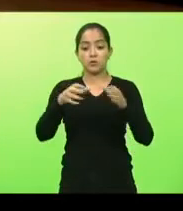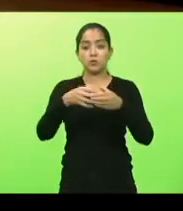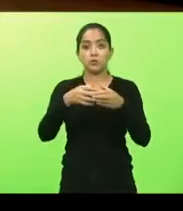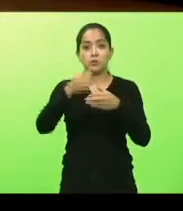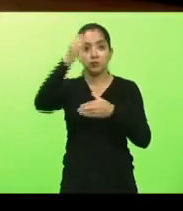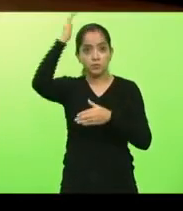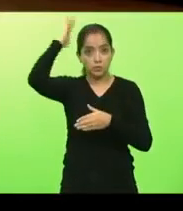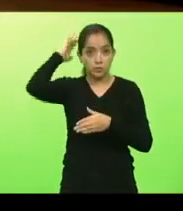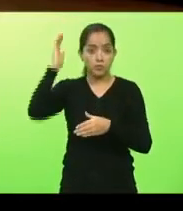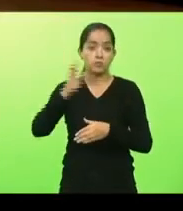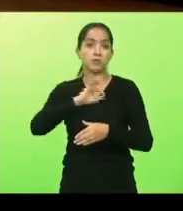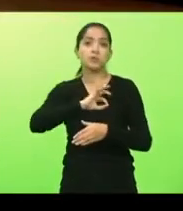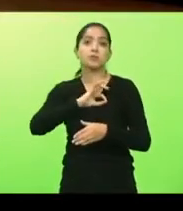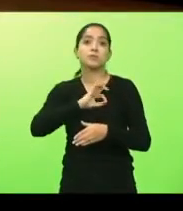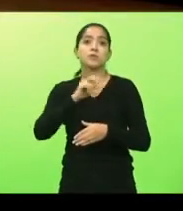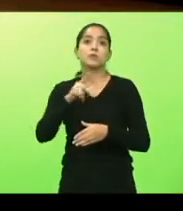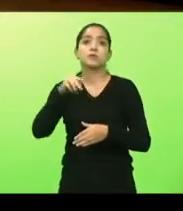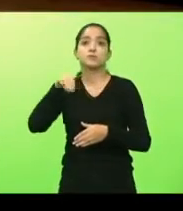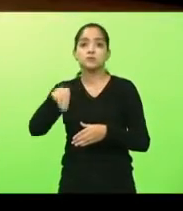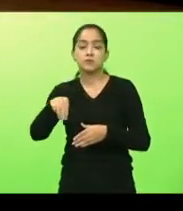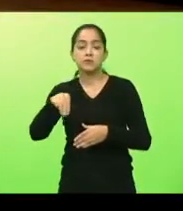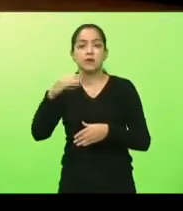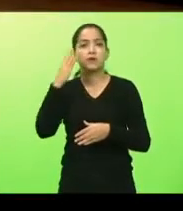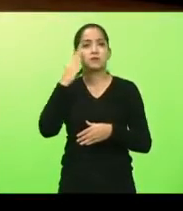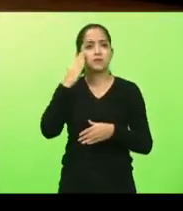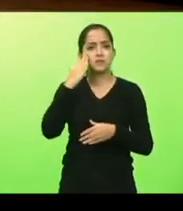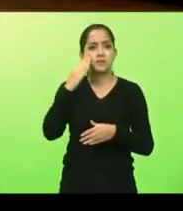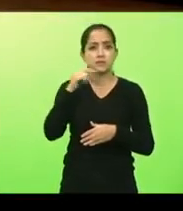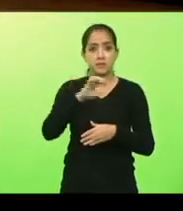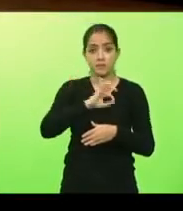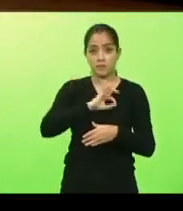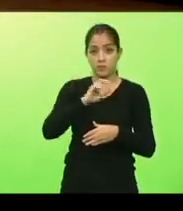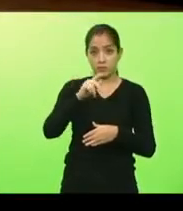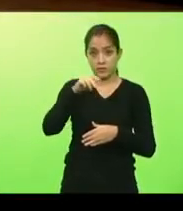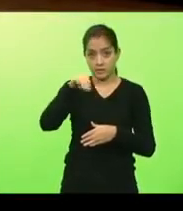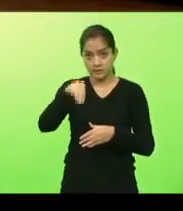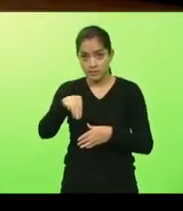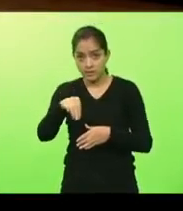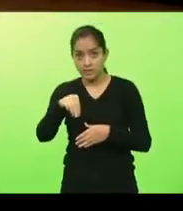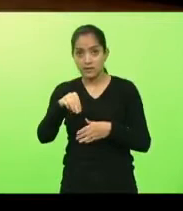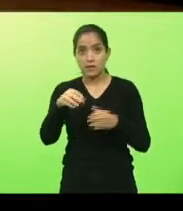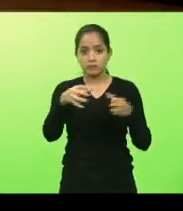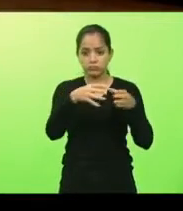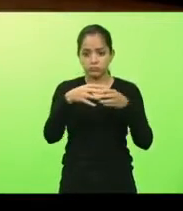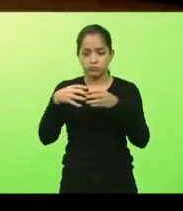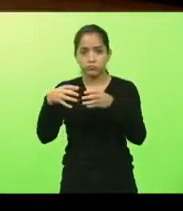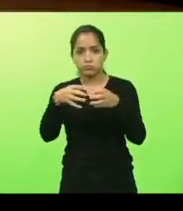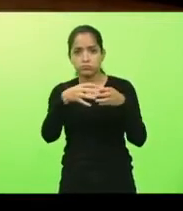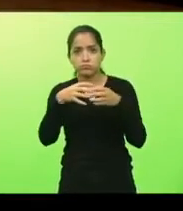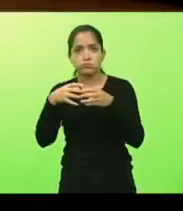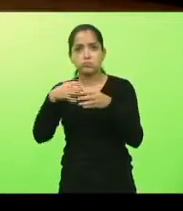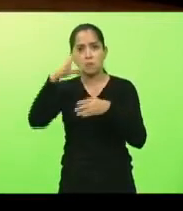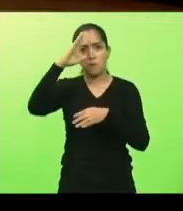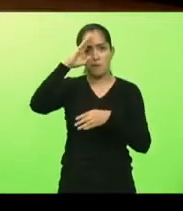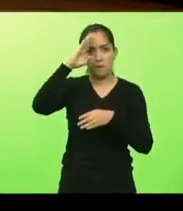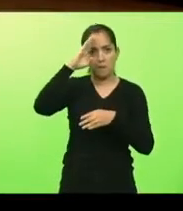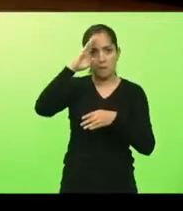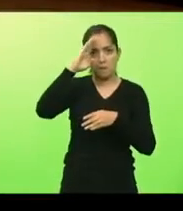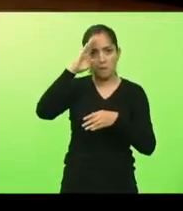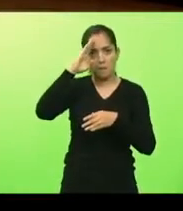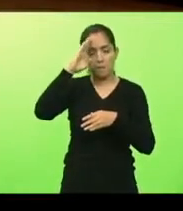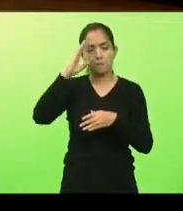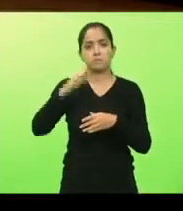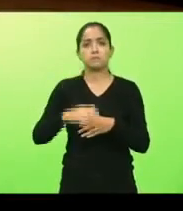da Polícia Militar. Nós sabemos que a Polícia Militar é composta por muitos e muitos e muitos comandantes,